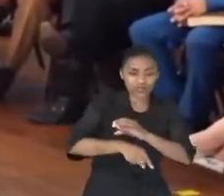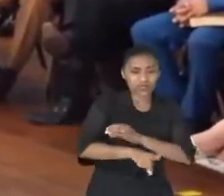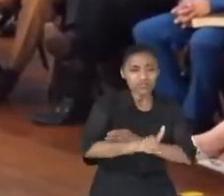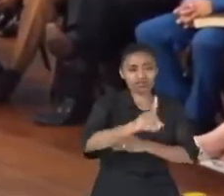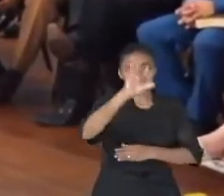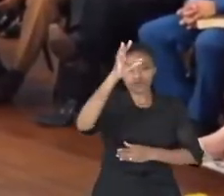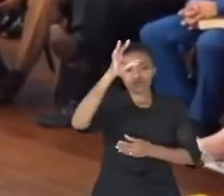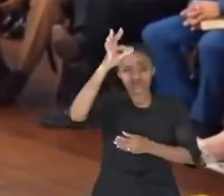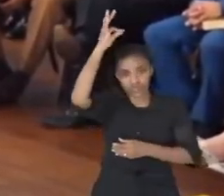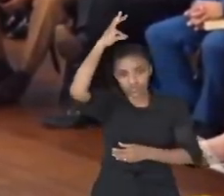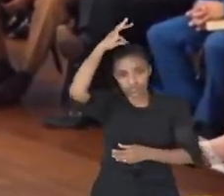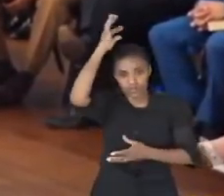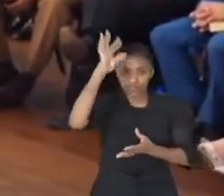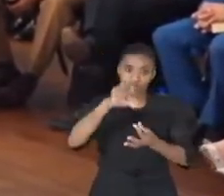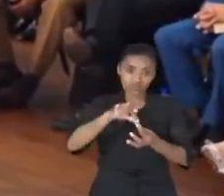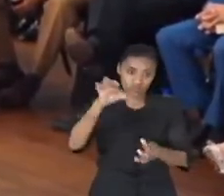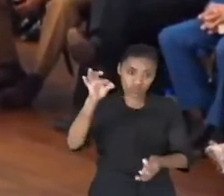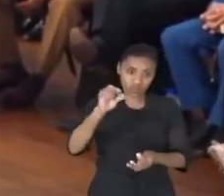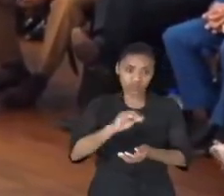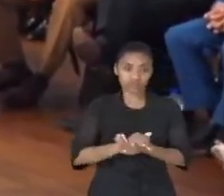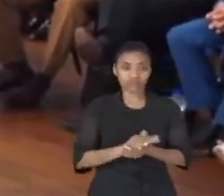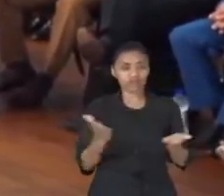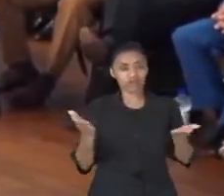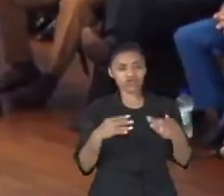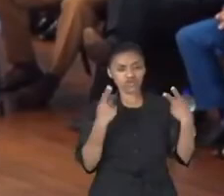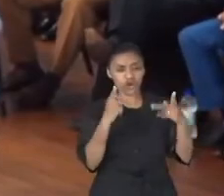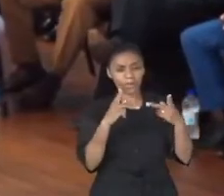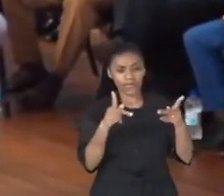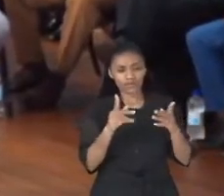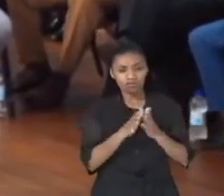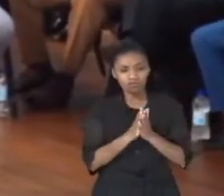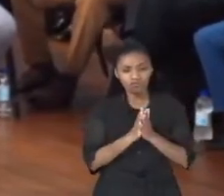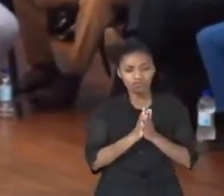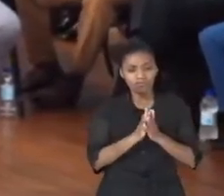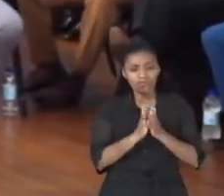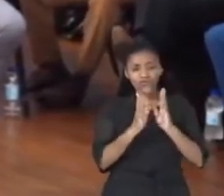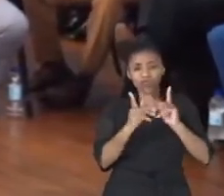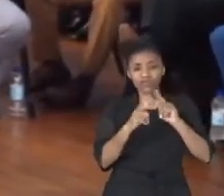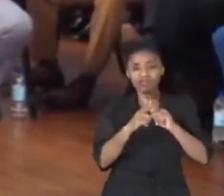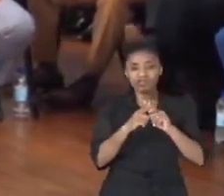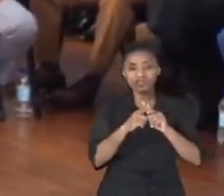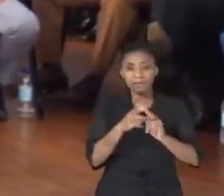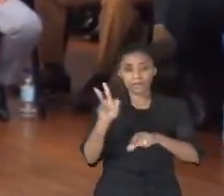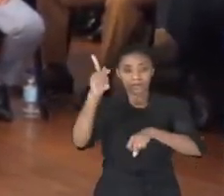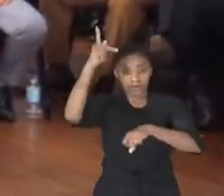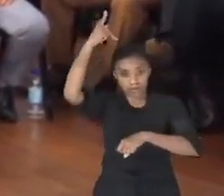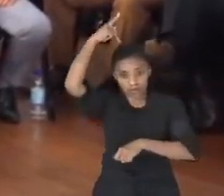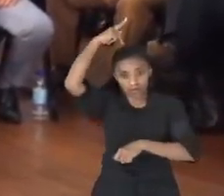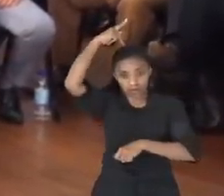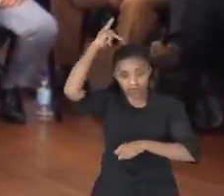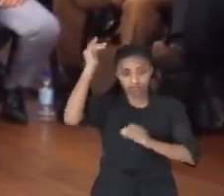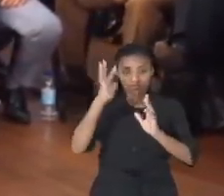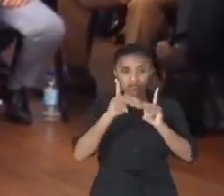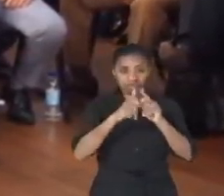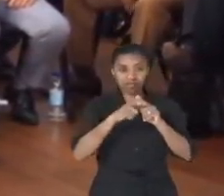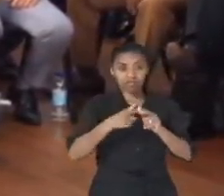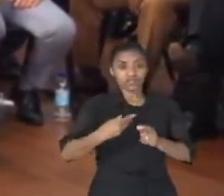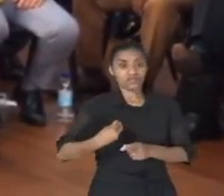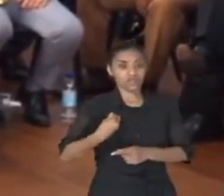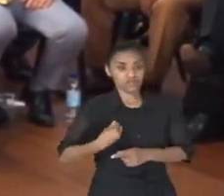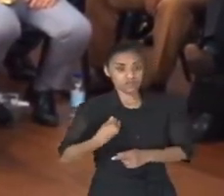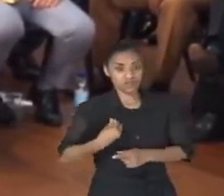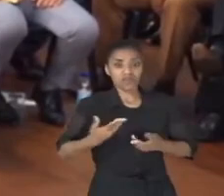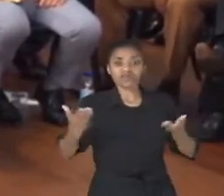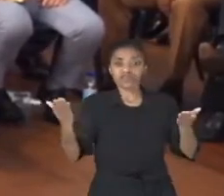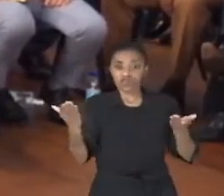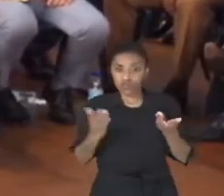Espírito. Eu prego nessa noite para uma igreja pentecostal, para uma igreja viva, uma igreja que hoje à noite já provou que